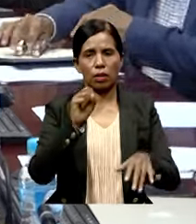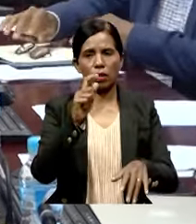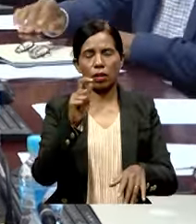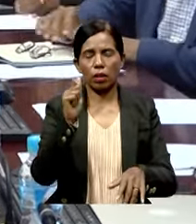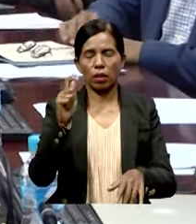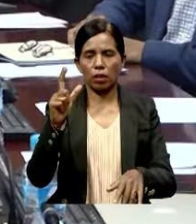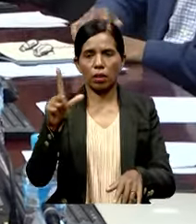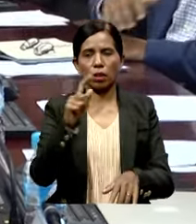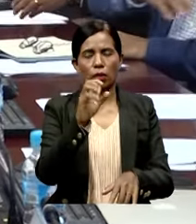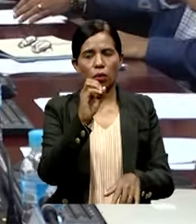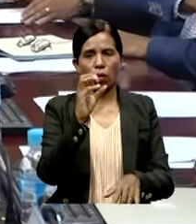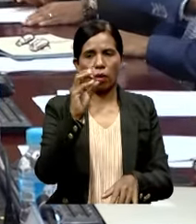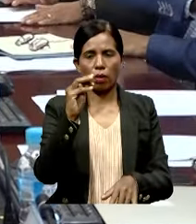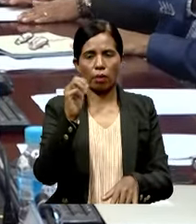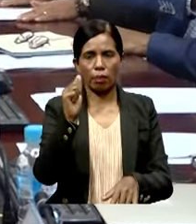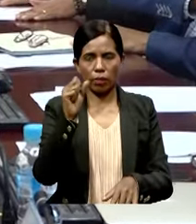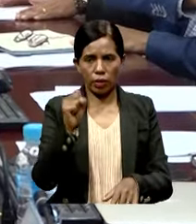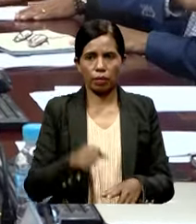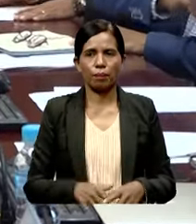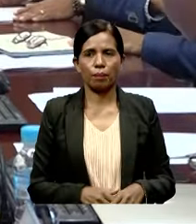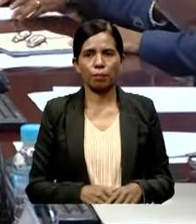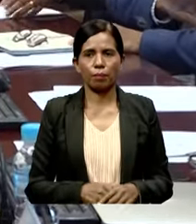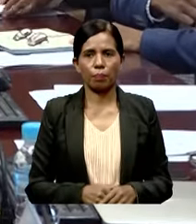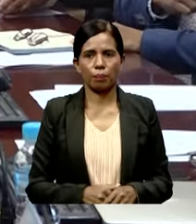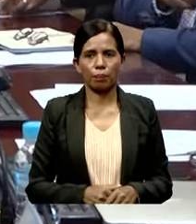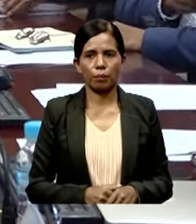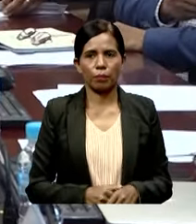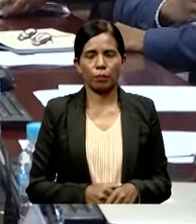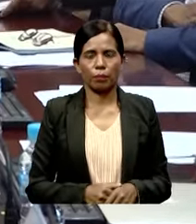estatal Tomás do Rosário Cabral, Santina de Jesus, Marito da Costa, GMN.